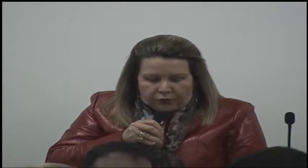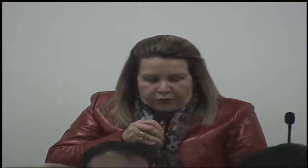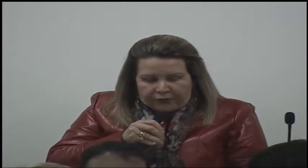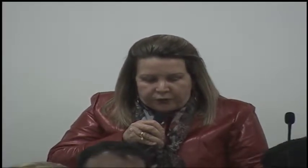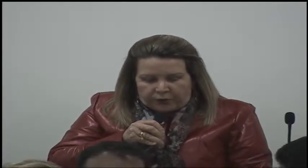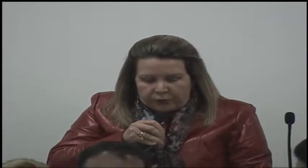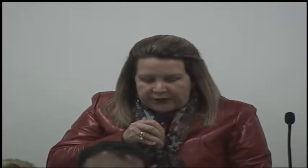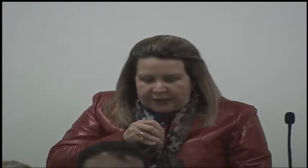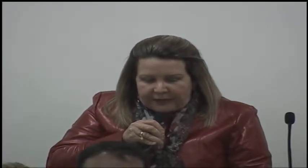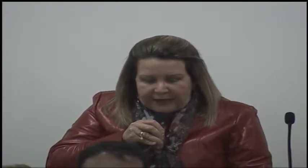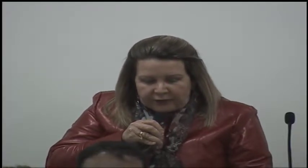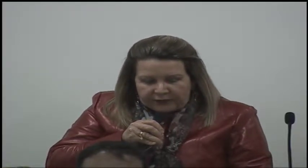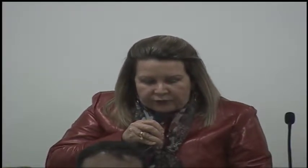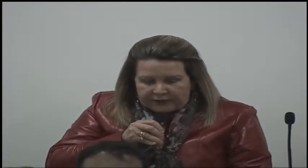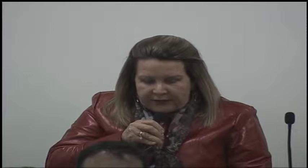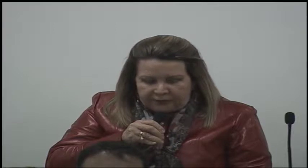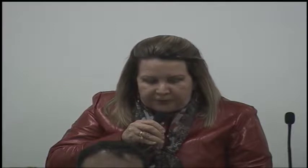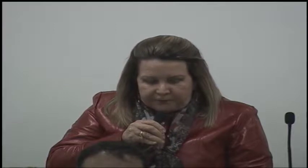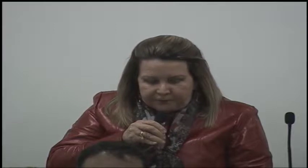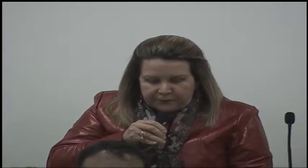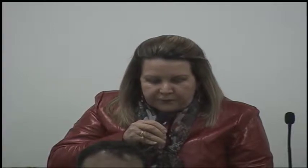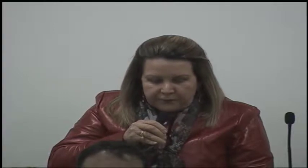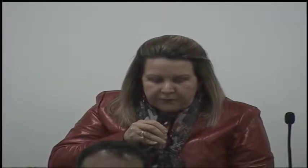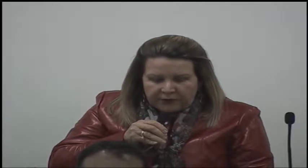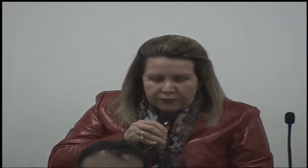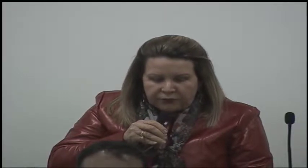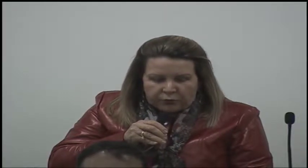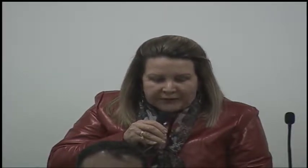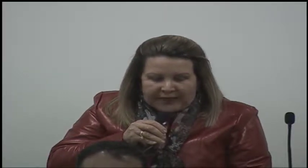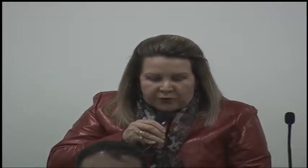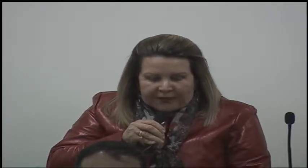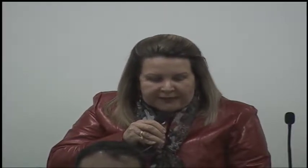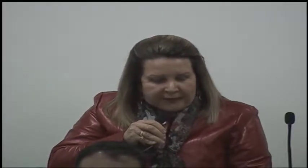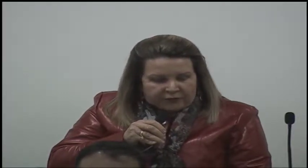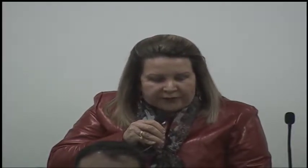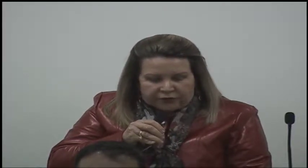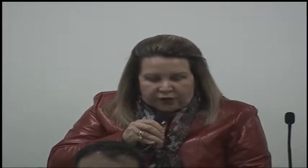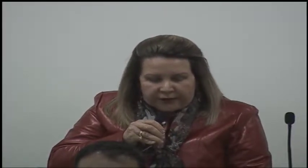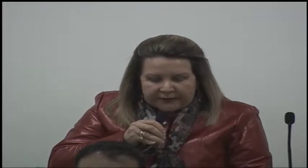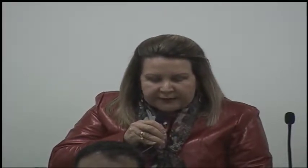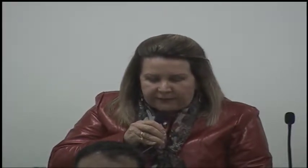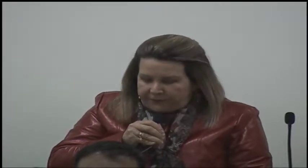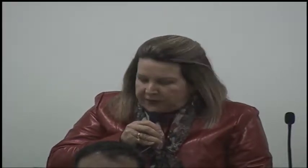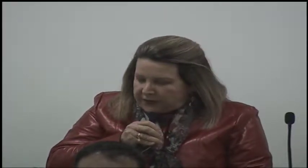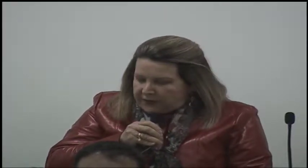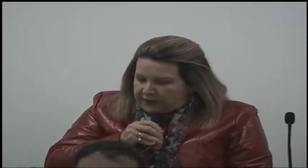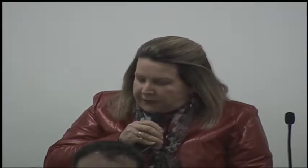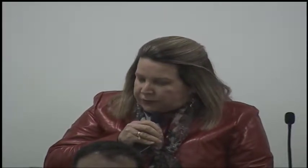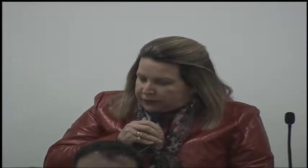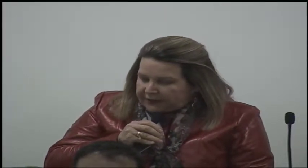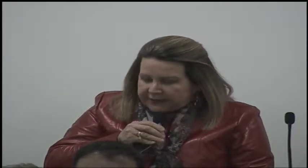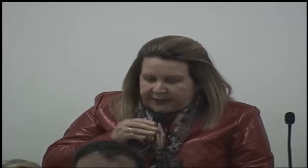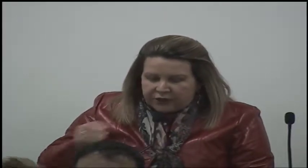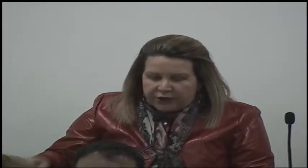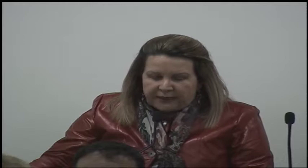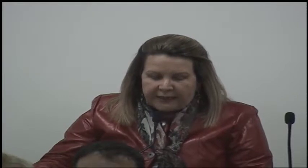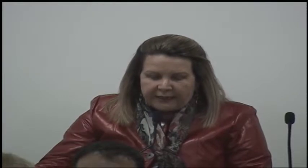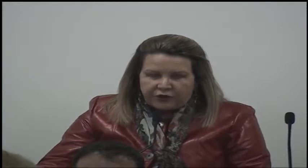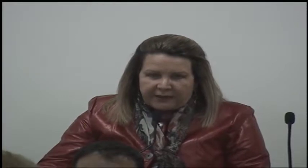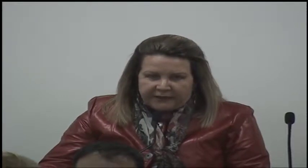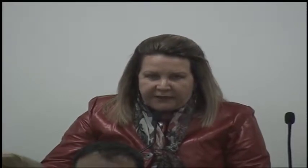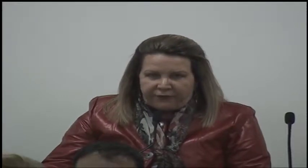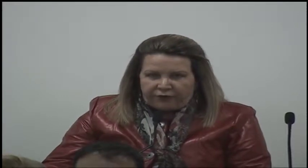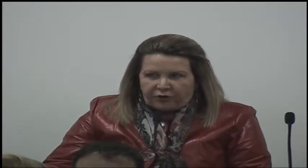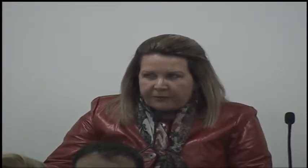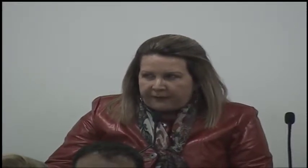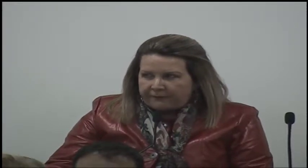eu vejo alguns trabalhos inclusive muito voltado para a questão das drogas mas o adolescente ele